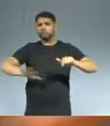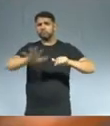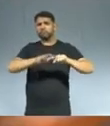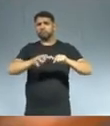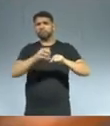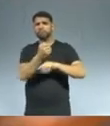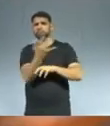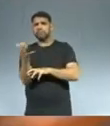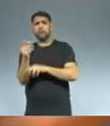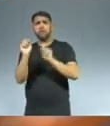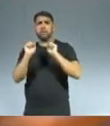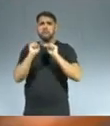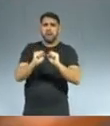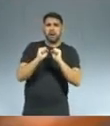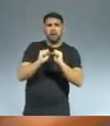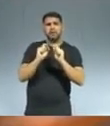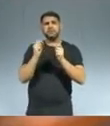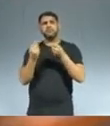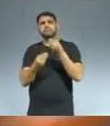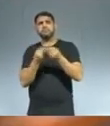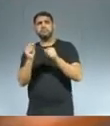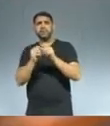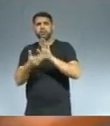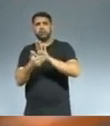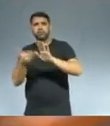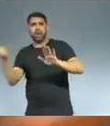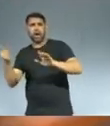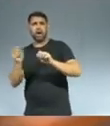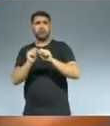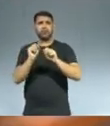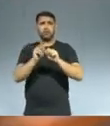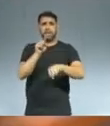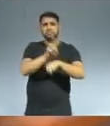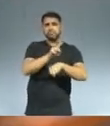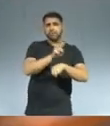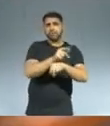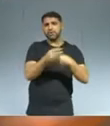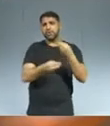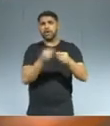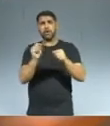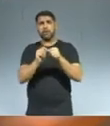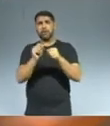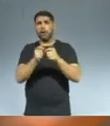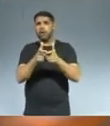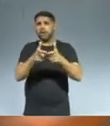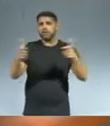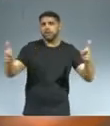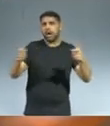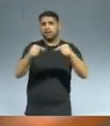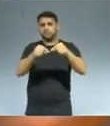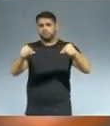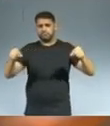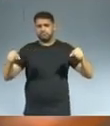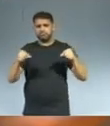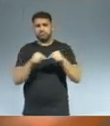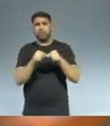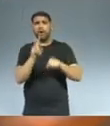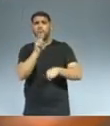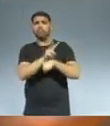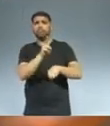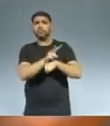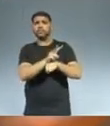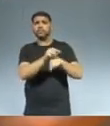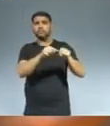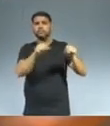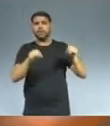que diz o que que é pode ser retirado aquilo que tem que ser preservada o volume o tamanho na